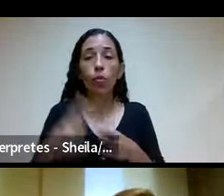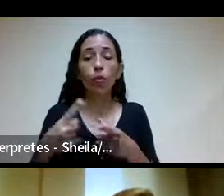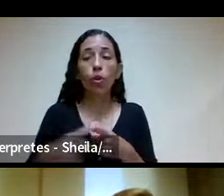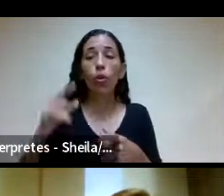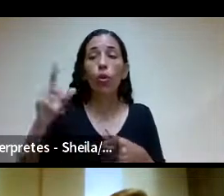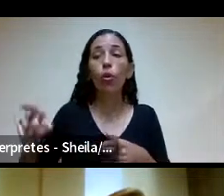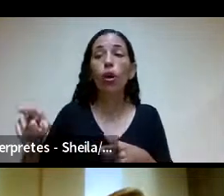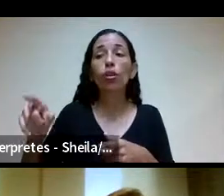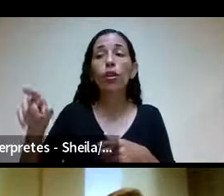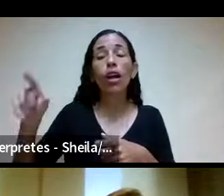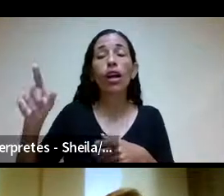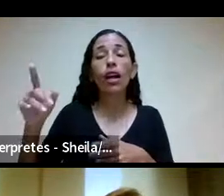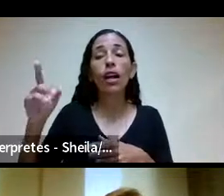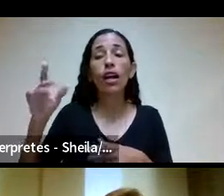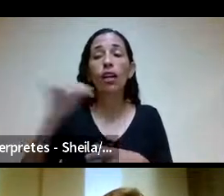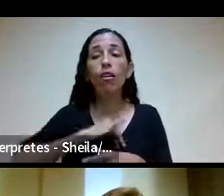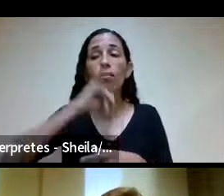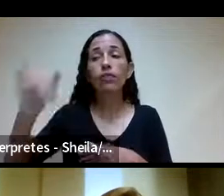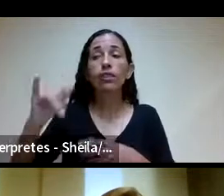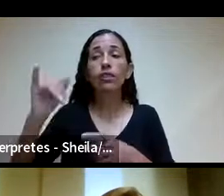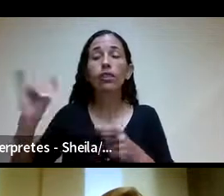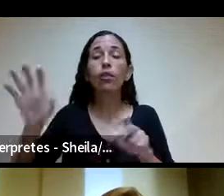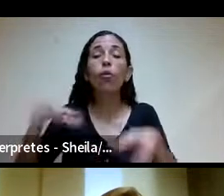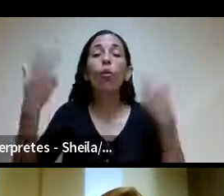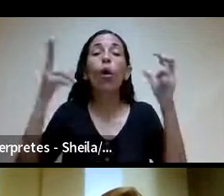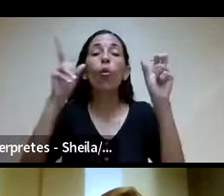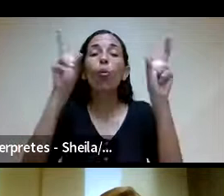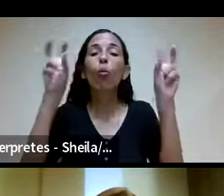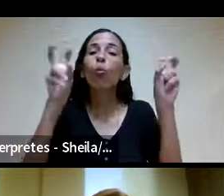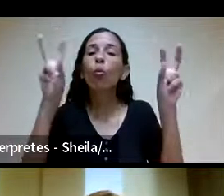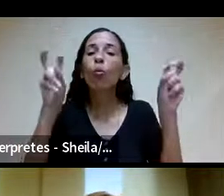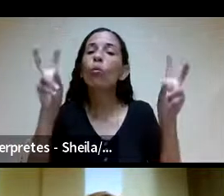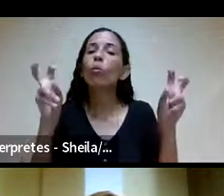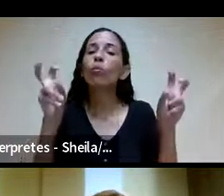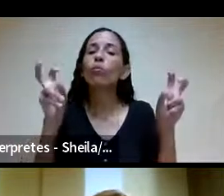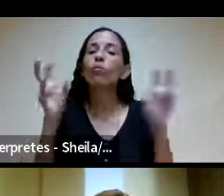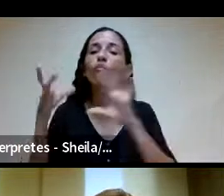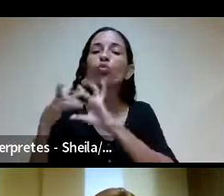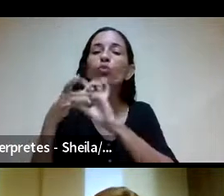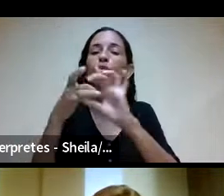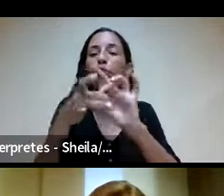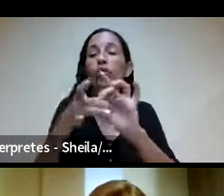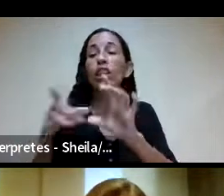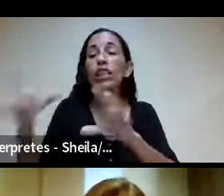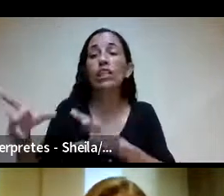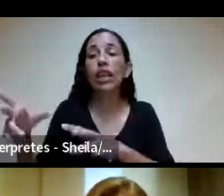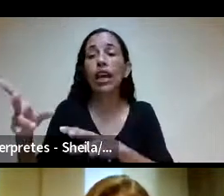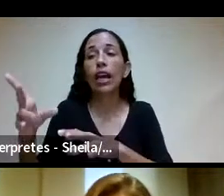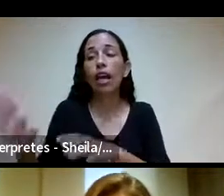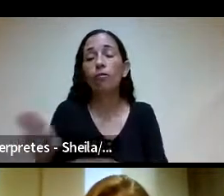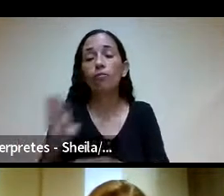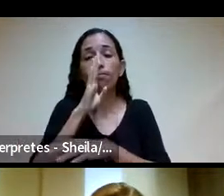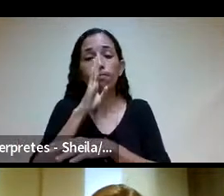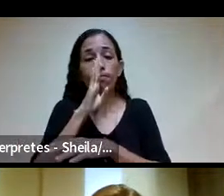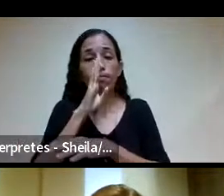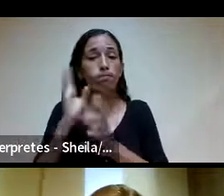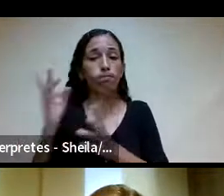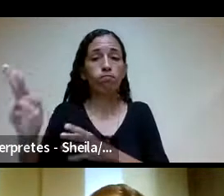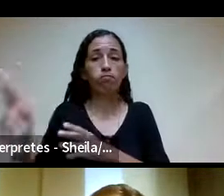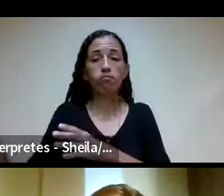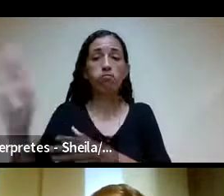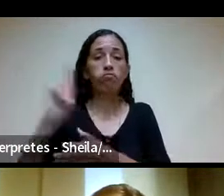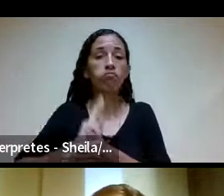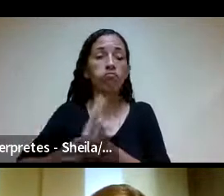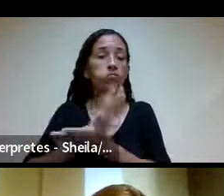WhatsApp. Então, há um interesse do juízo na elucidação dos fatos, a oitiva dessa testemunha, e por isso